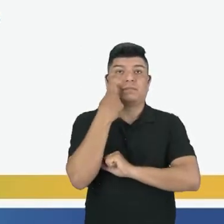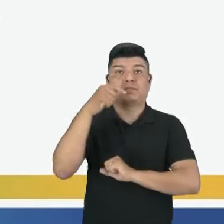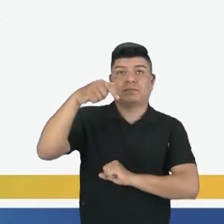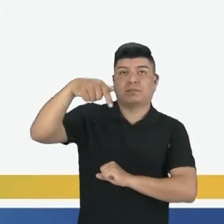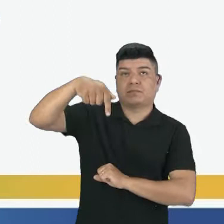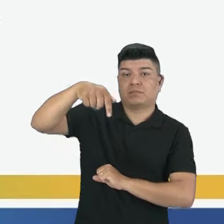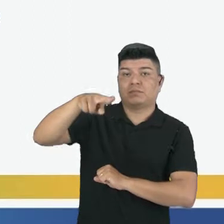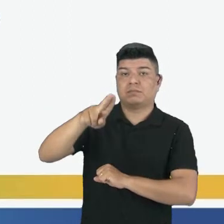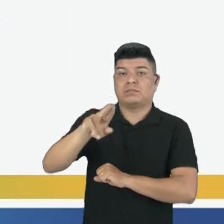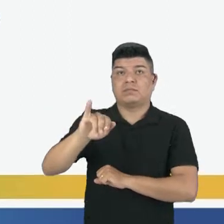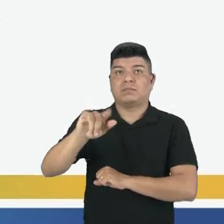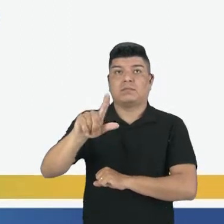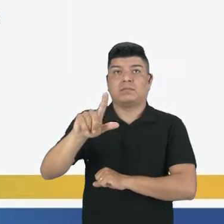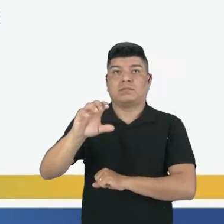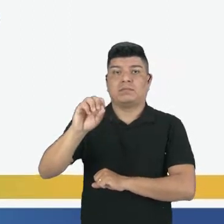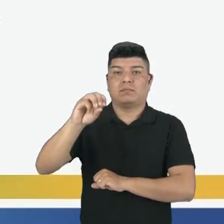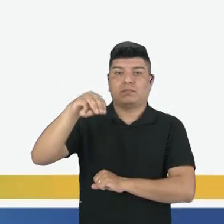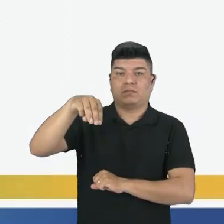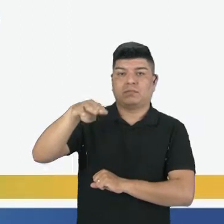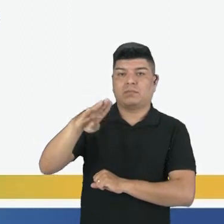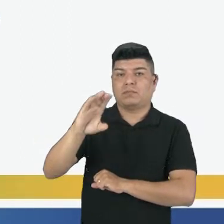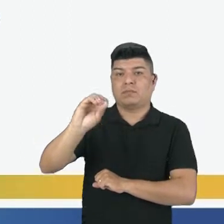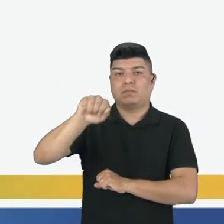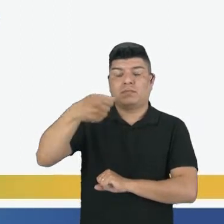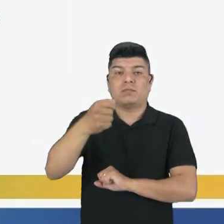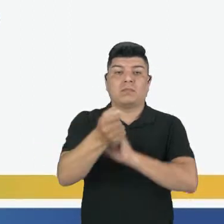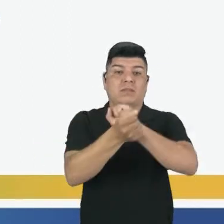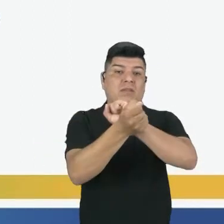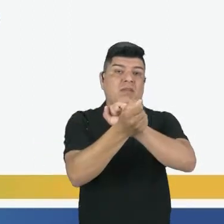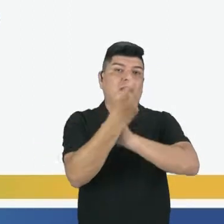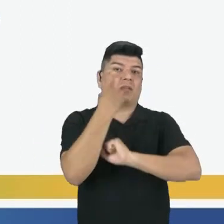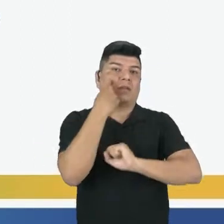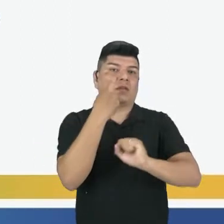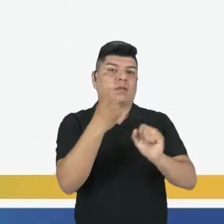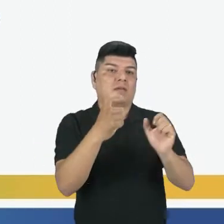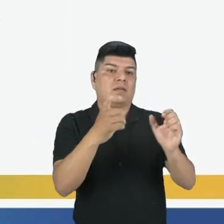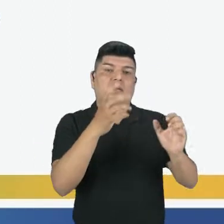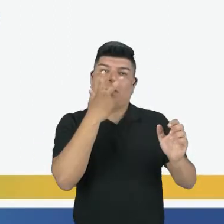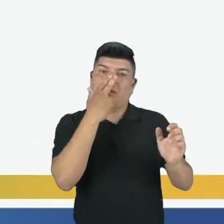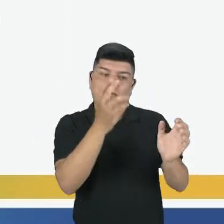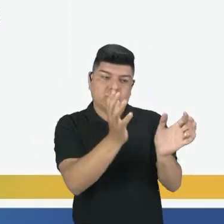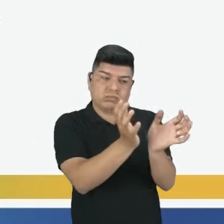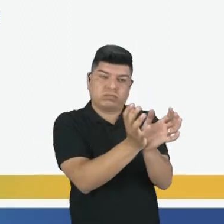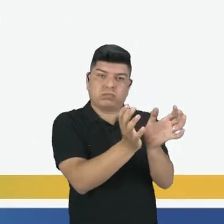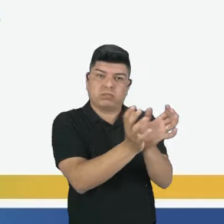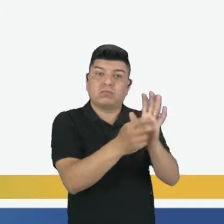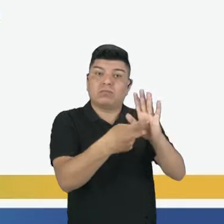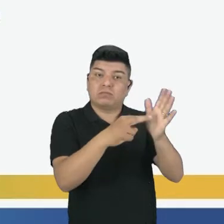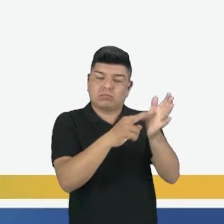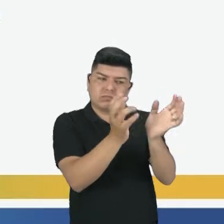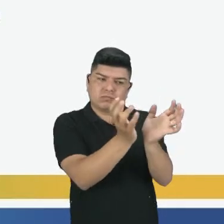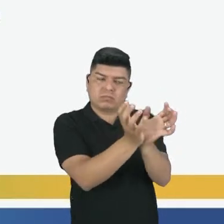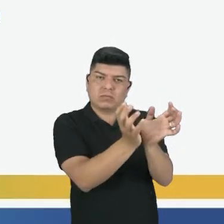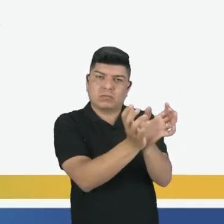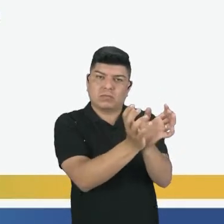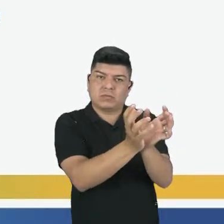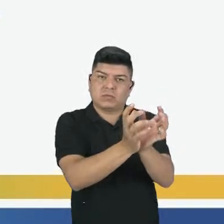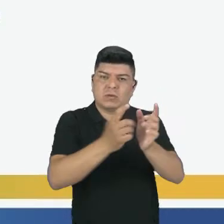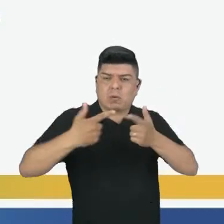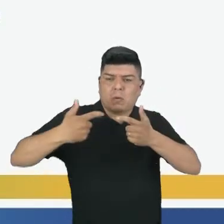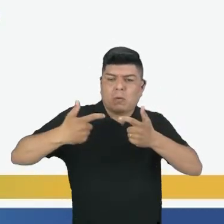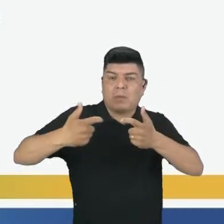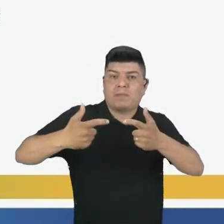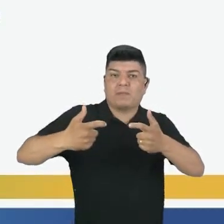quilombo, significa originalmente acampamento guerreiro na floresta, em Bantu, uma língua falada